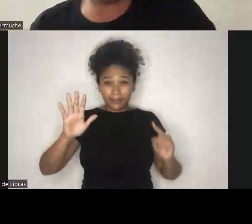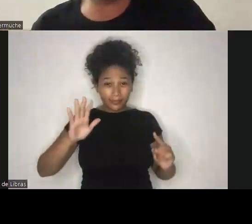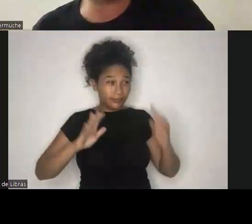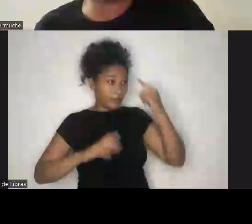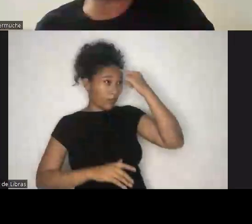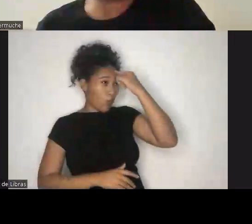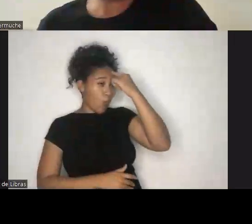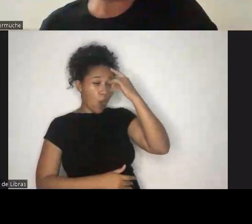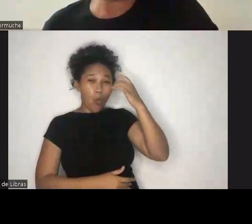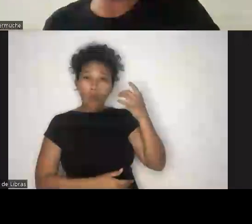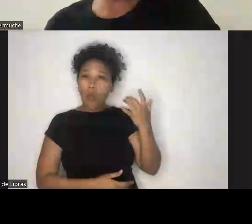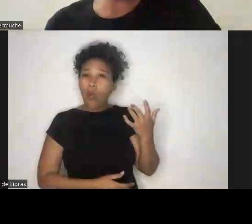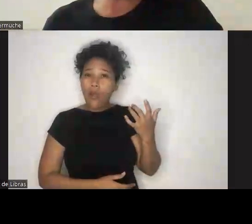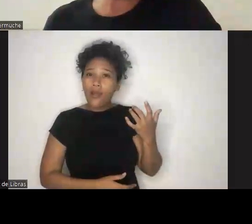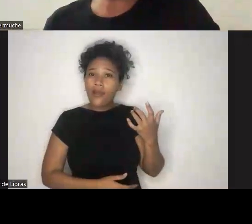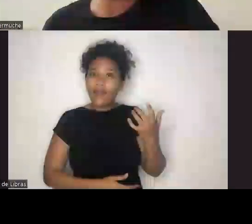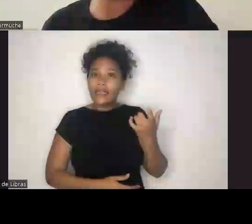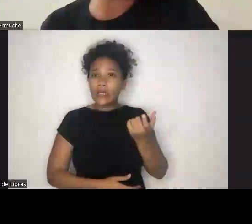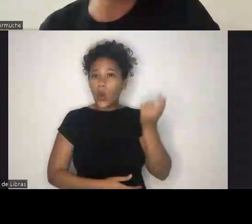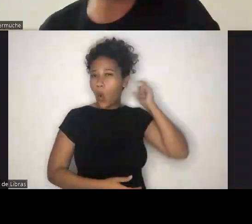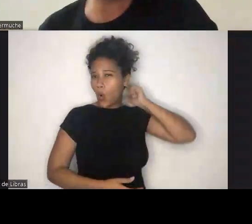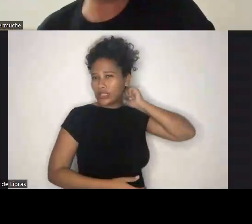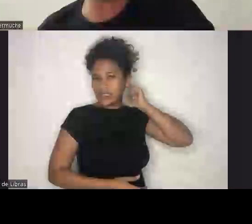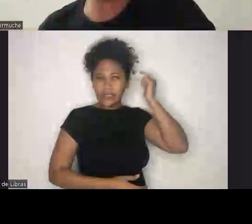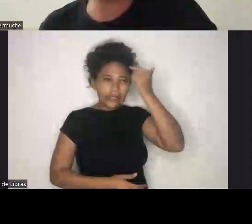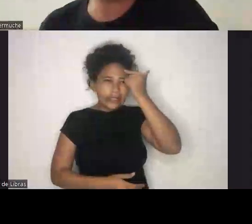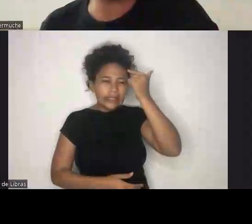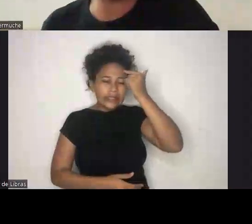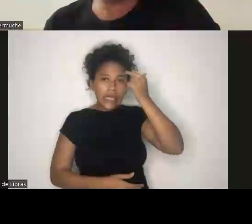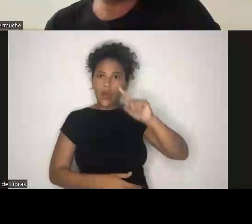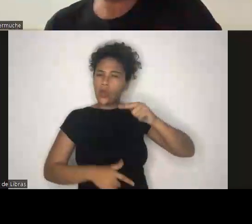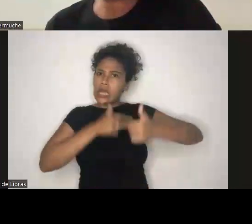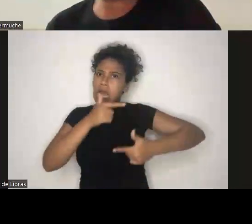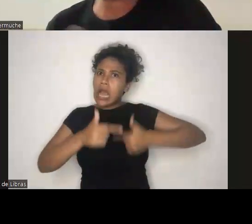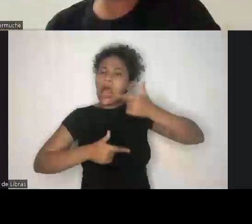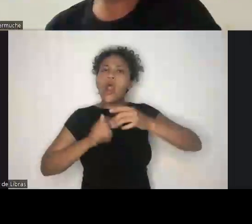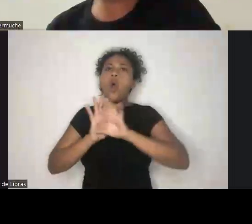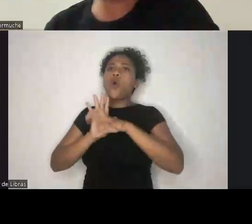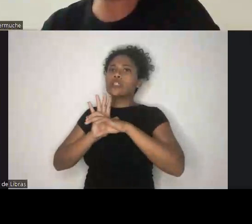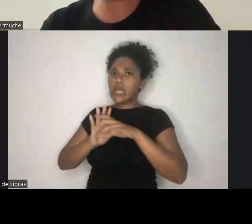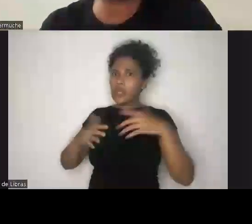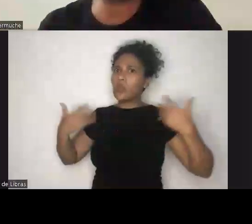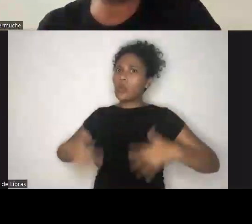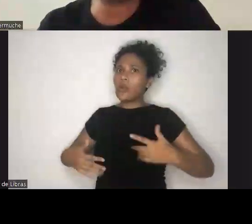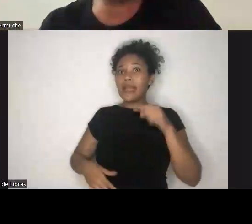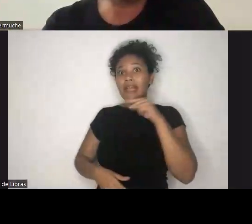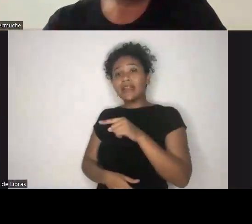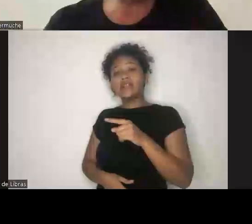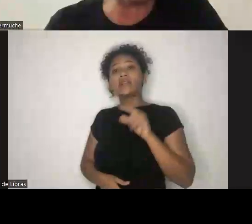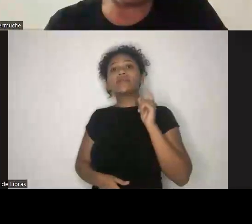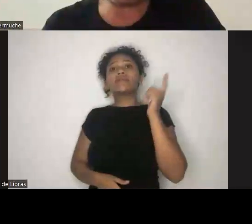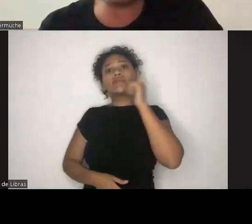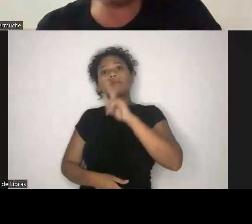mergulho no inconsciente ele teve um trabalho realmente muito grande de conceito para que esse conceito fosse traduzido